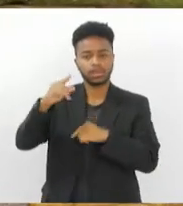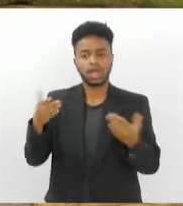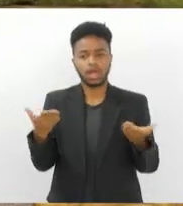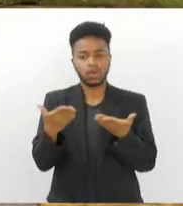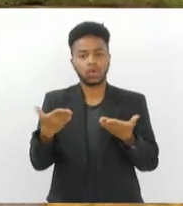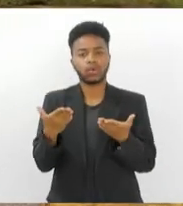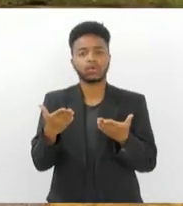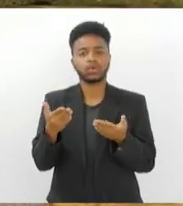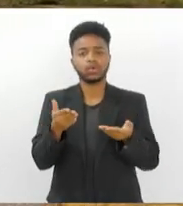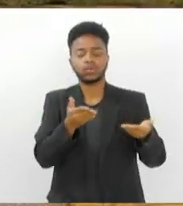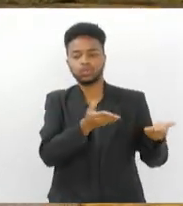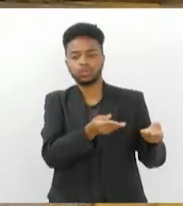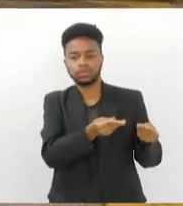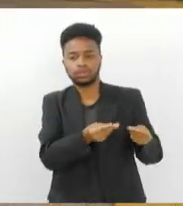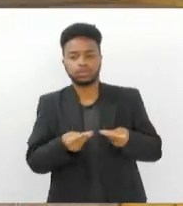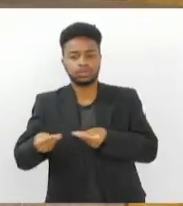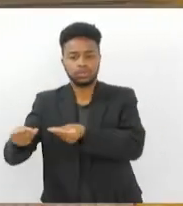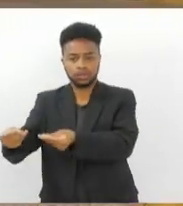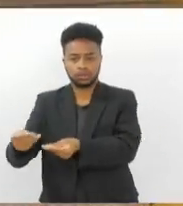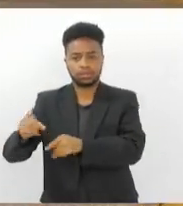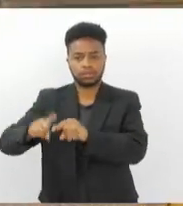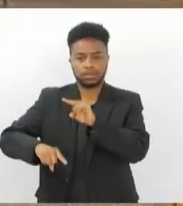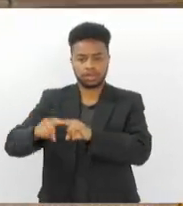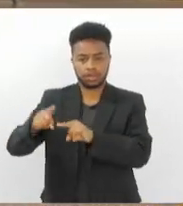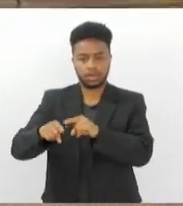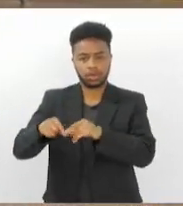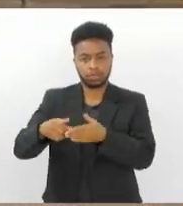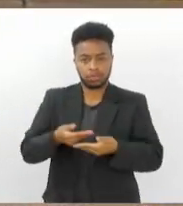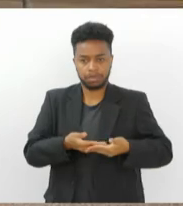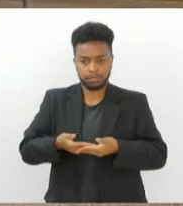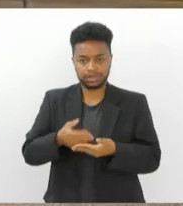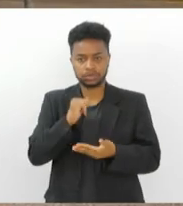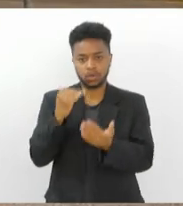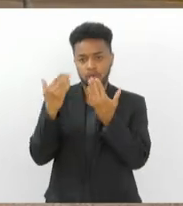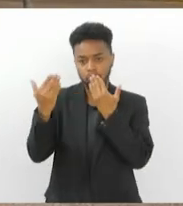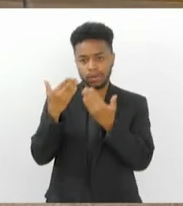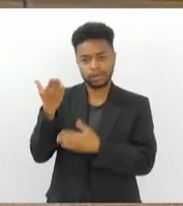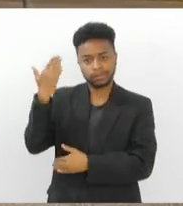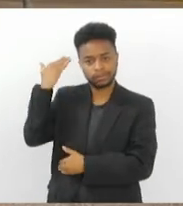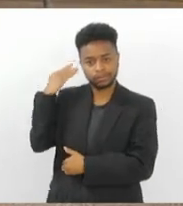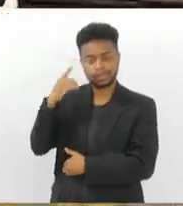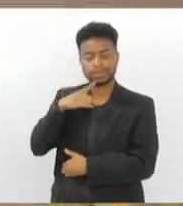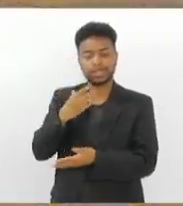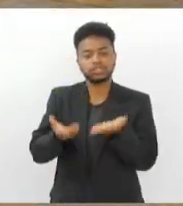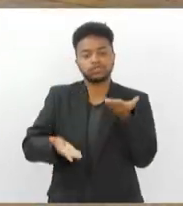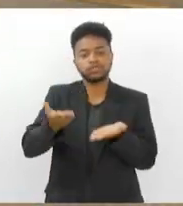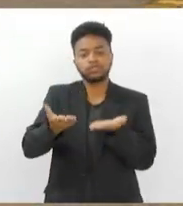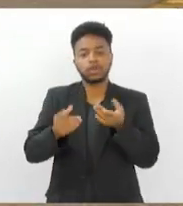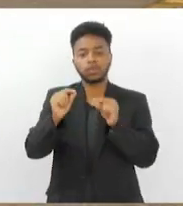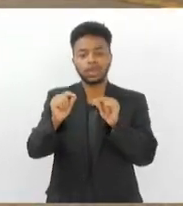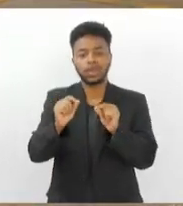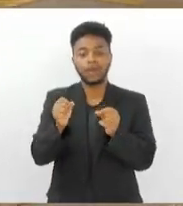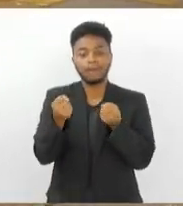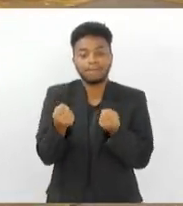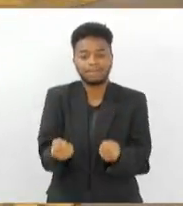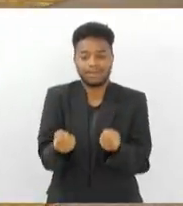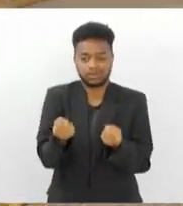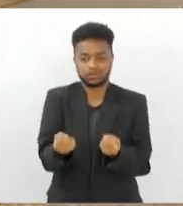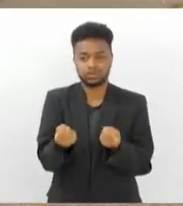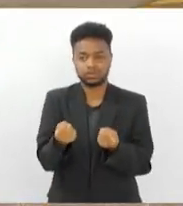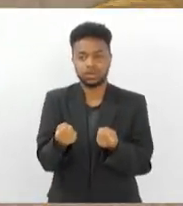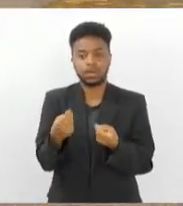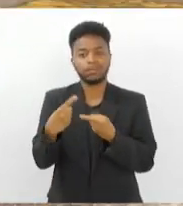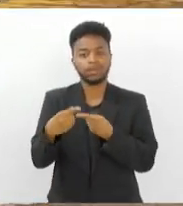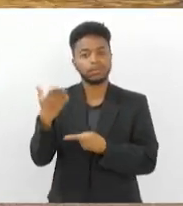né o Natal fazendo uma comparação da antigoa com a nova a principal diferença tá no peso quando a gente fala em peso uma uma